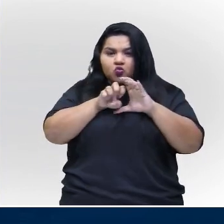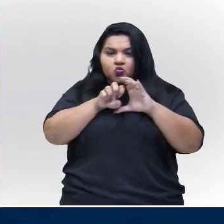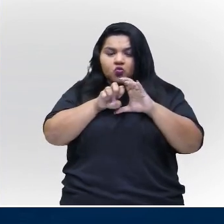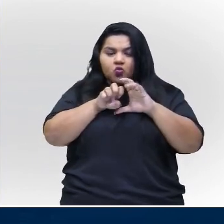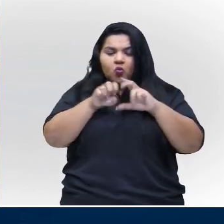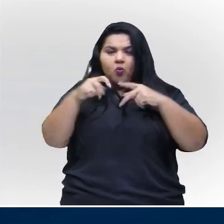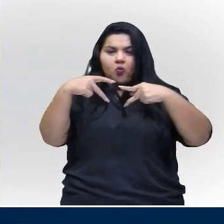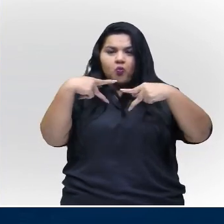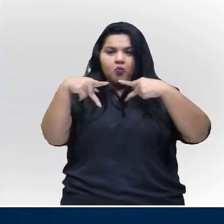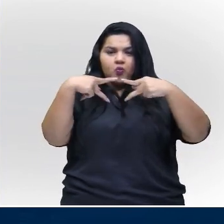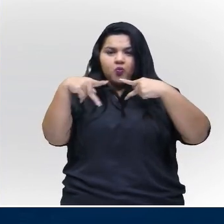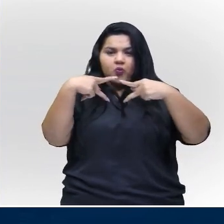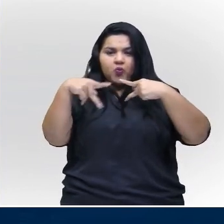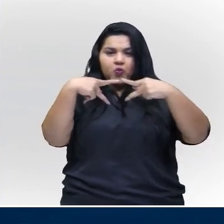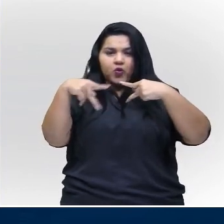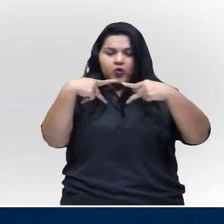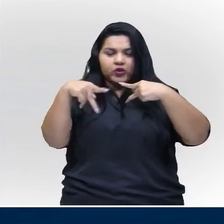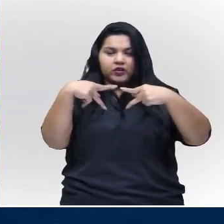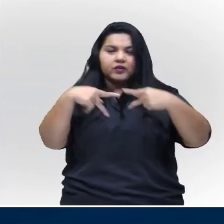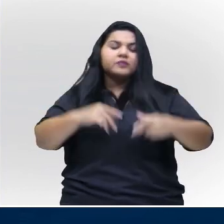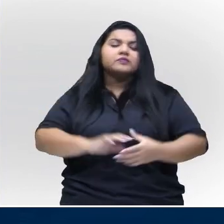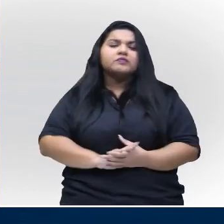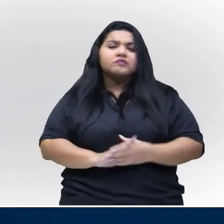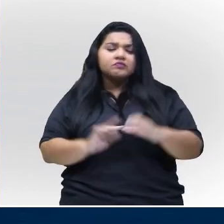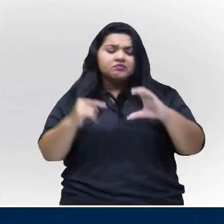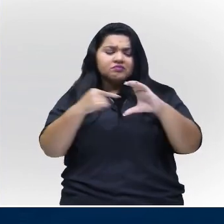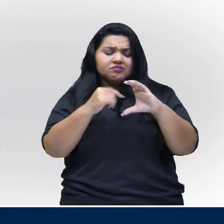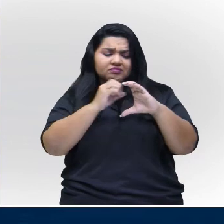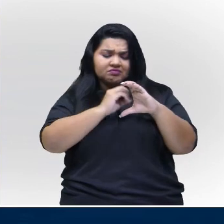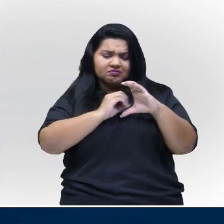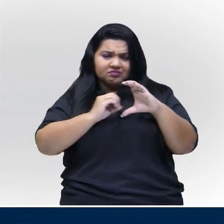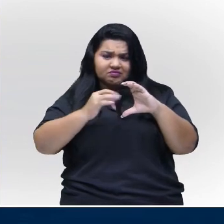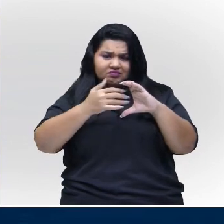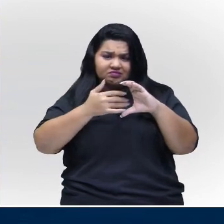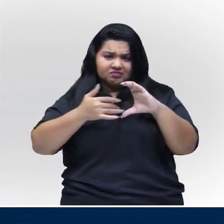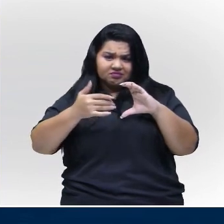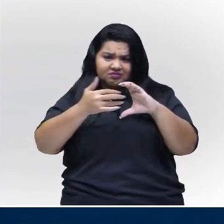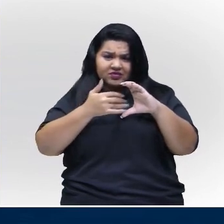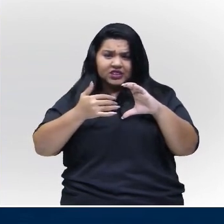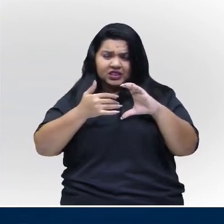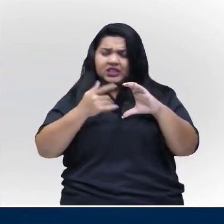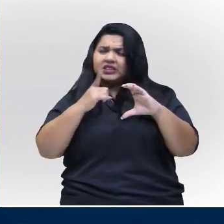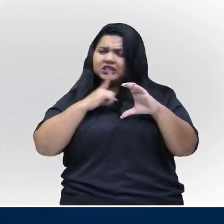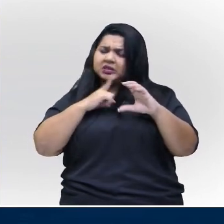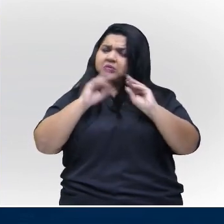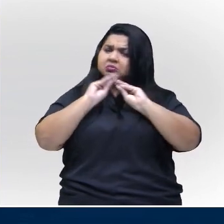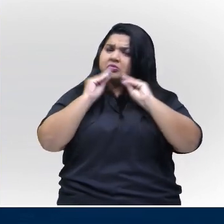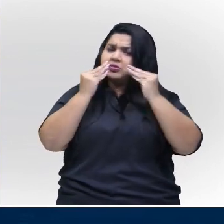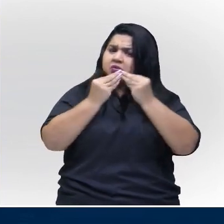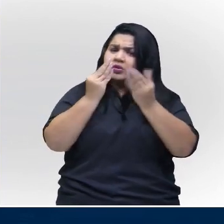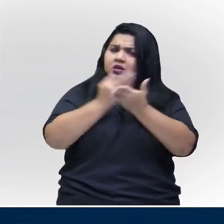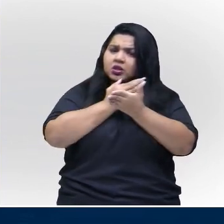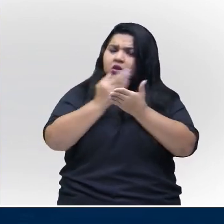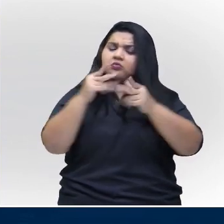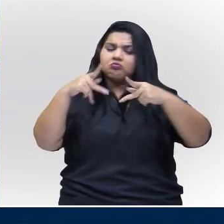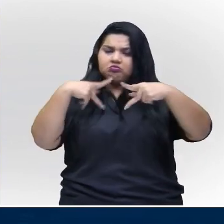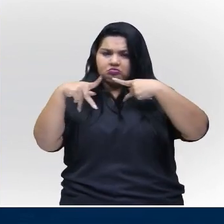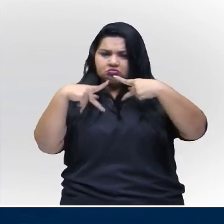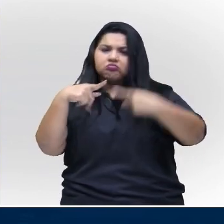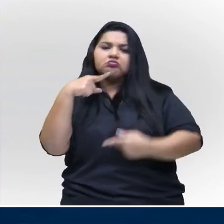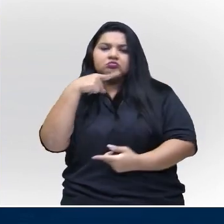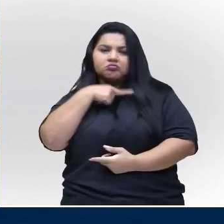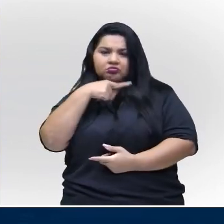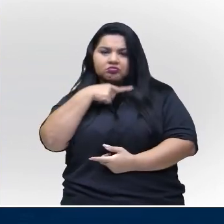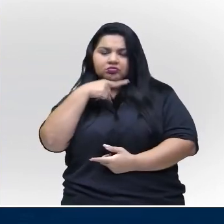Então, como nós já vimos, lá no citoesqueleto da célula, ele apresenta ali algumas substâncias, como, por exemplo, algumas proteínas. Então,